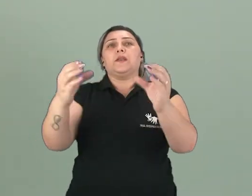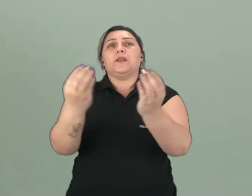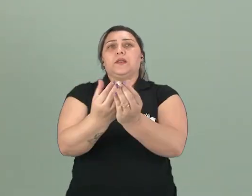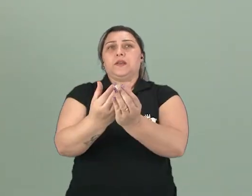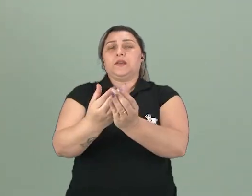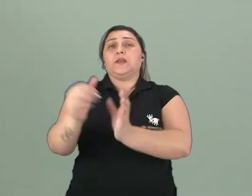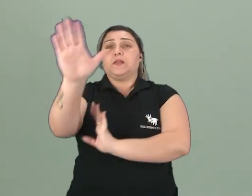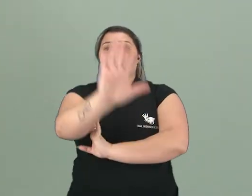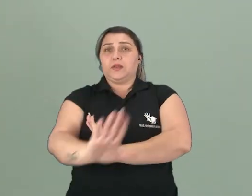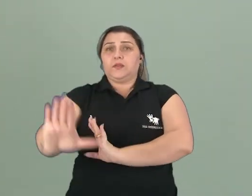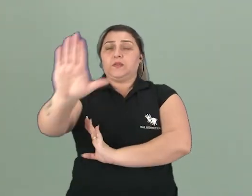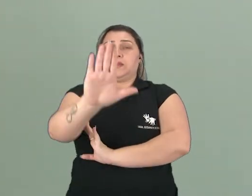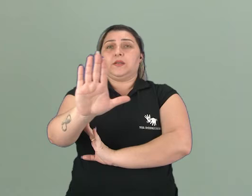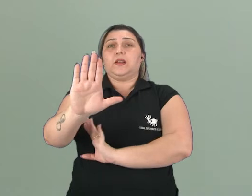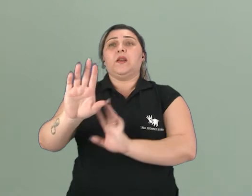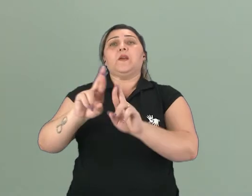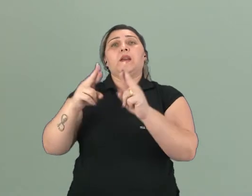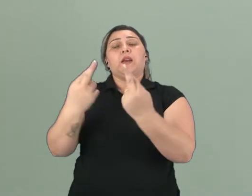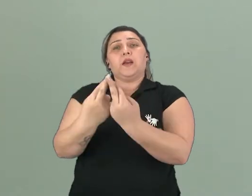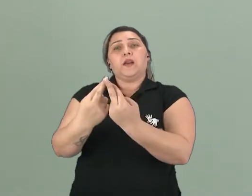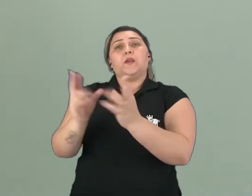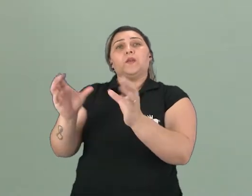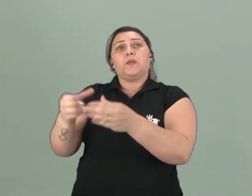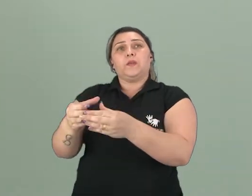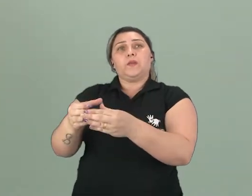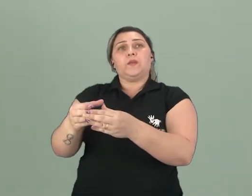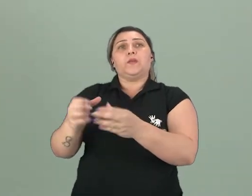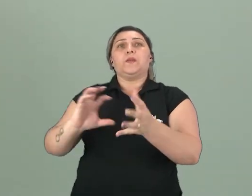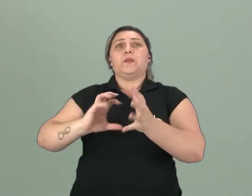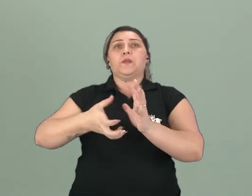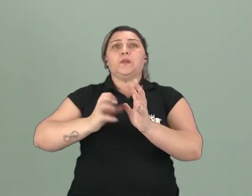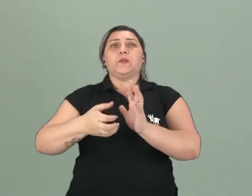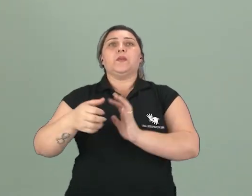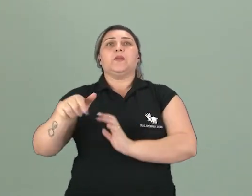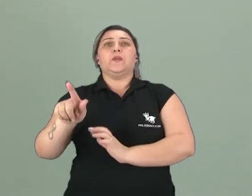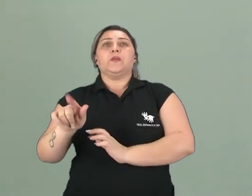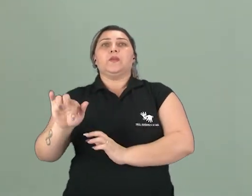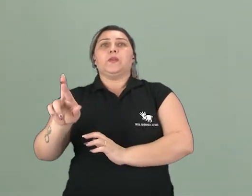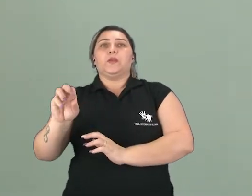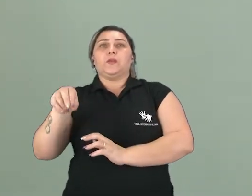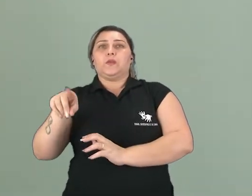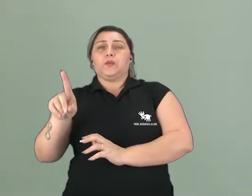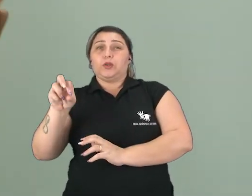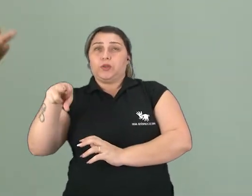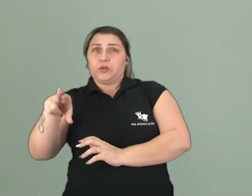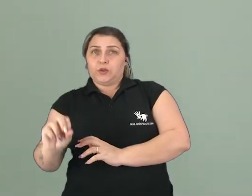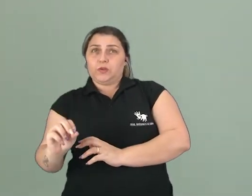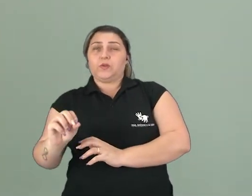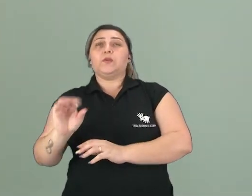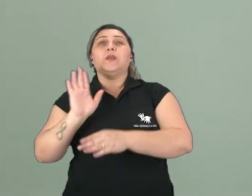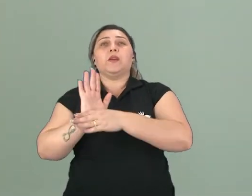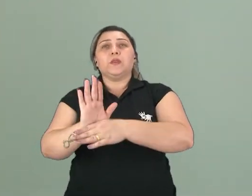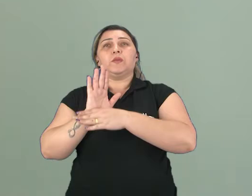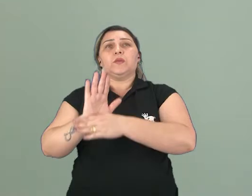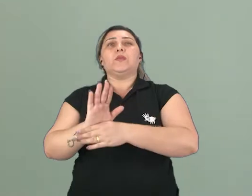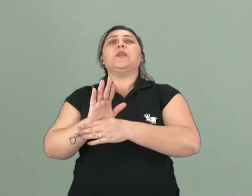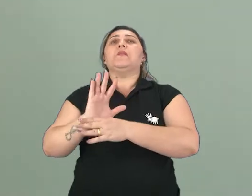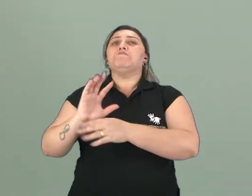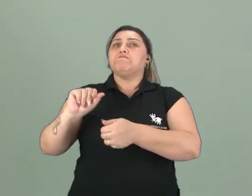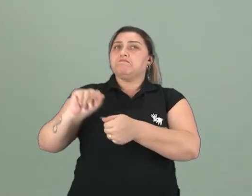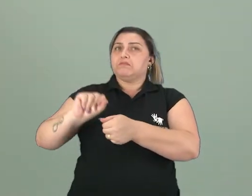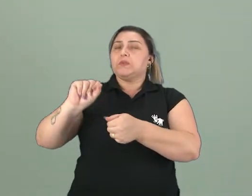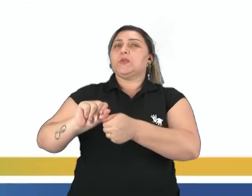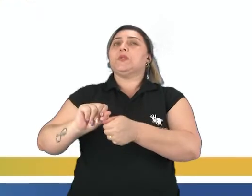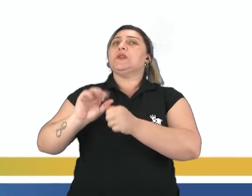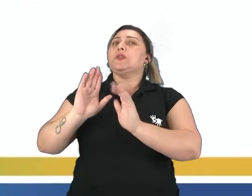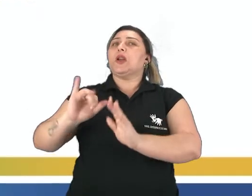e o Diretório. Os principais partidos eram girondinos, defensores de que medidas conservadoras fossem realizadas,